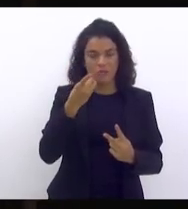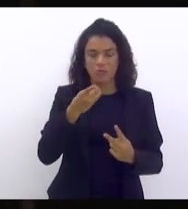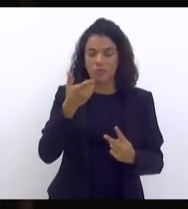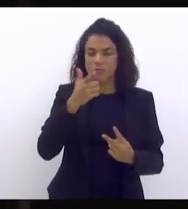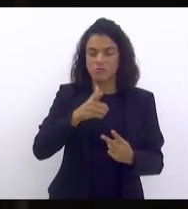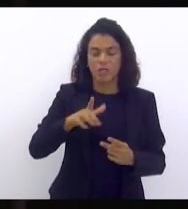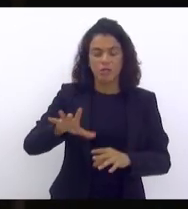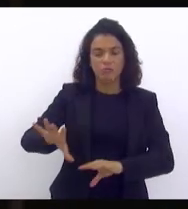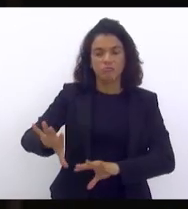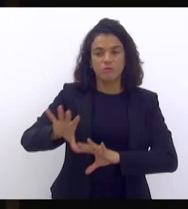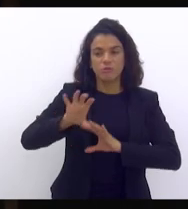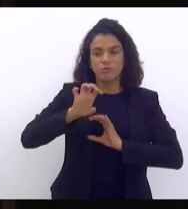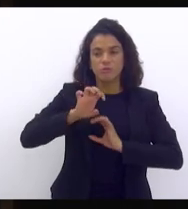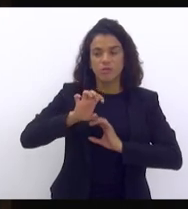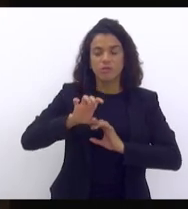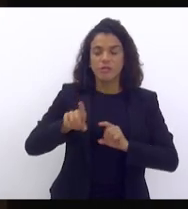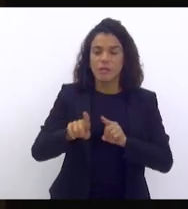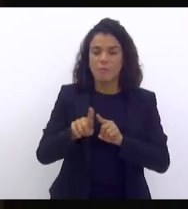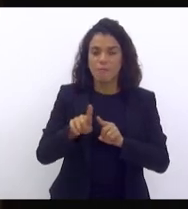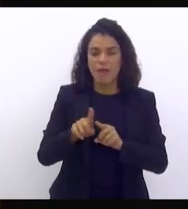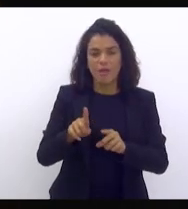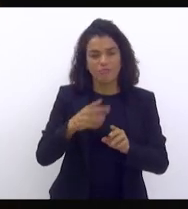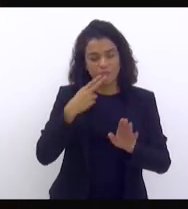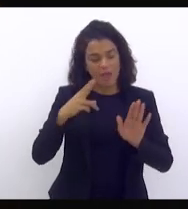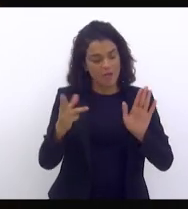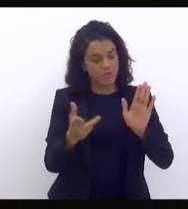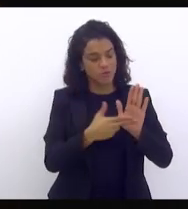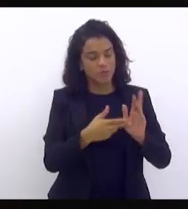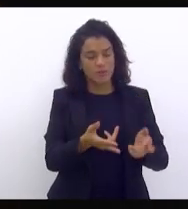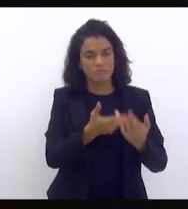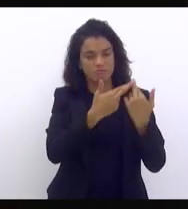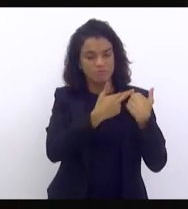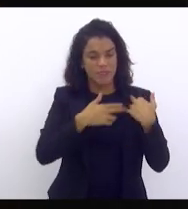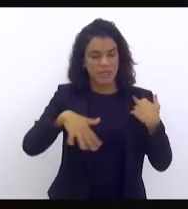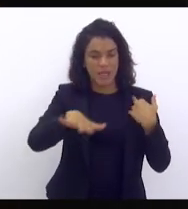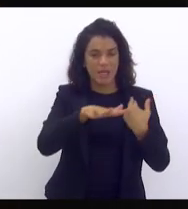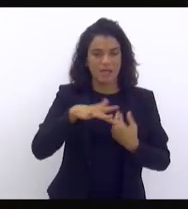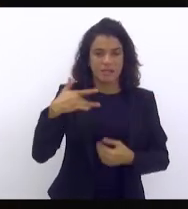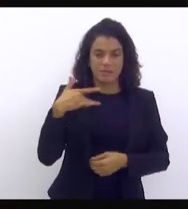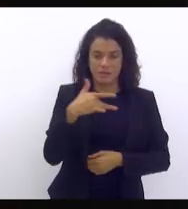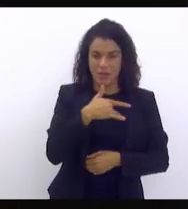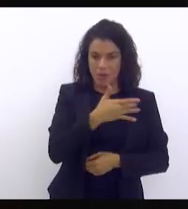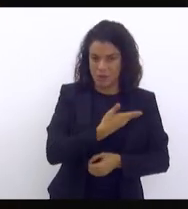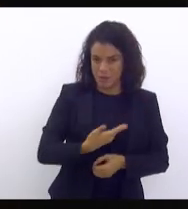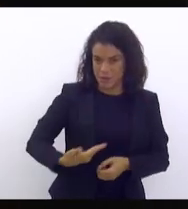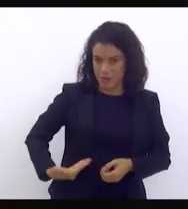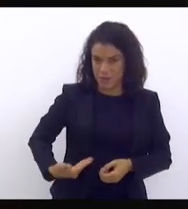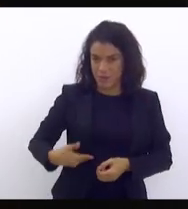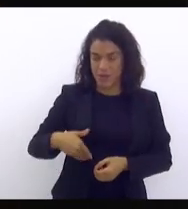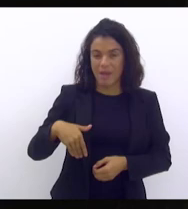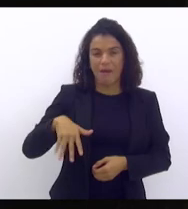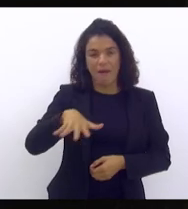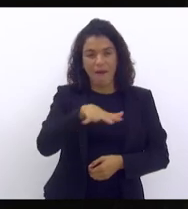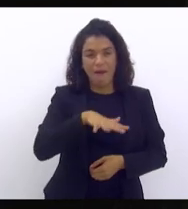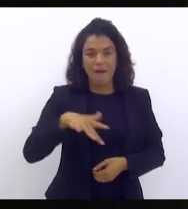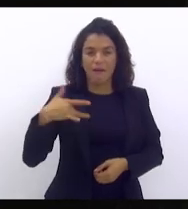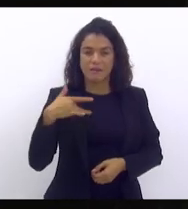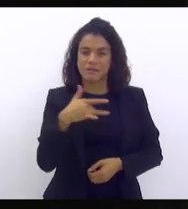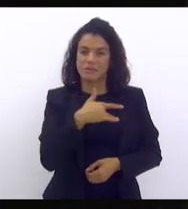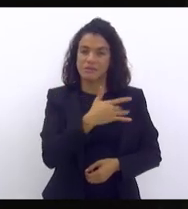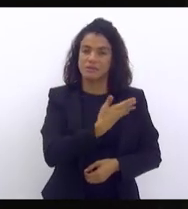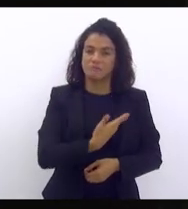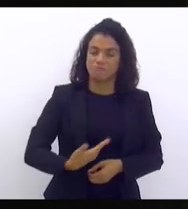absorvem e têm responsabilidade na área da saúde pública. A área da saúde pública